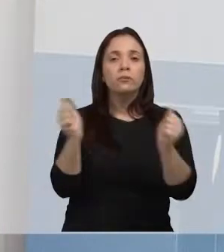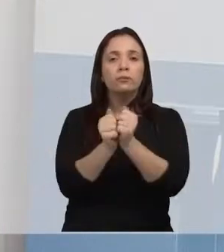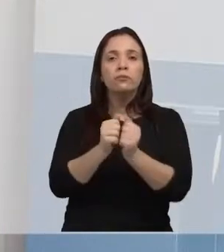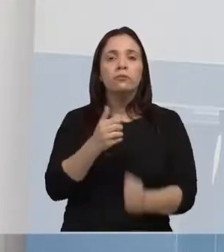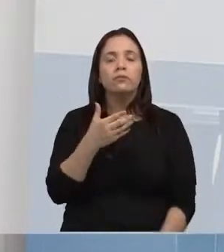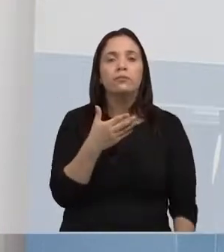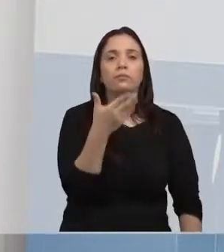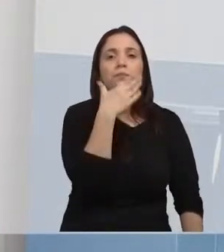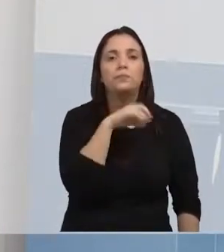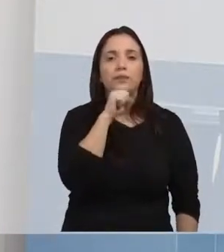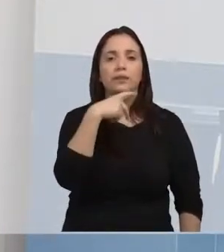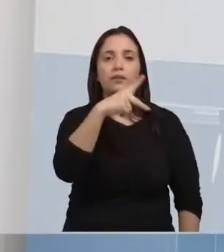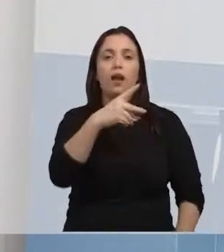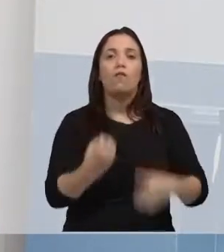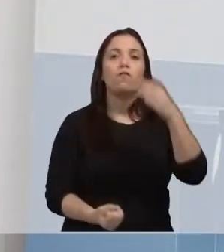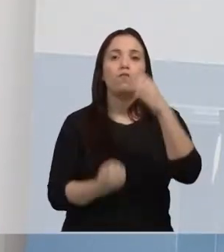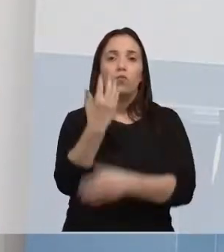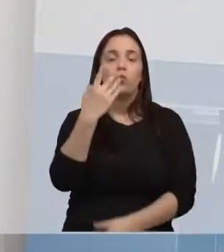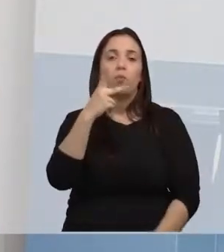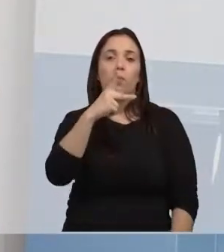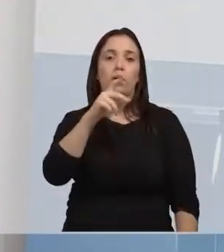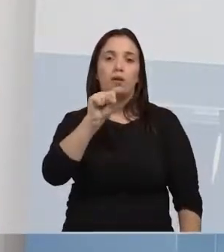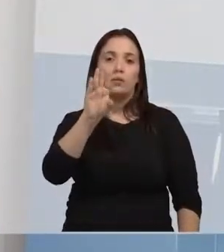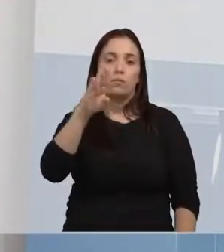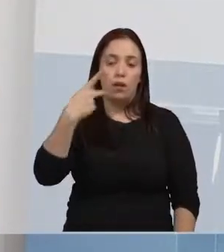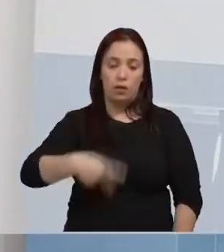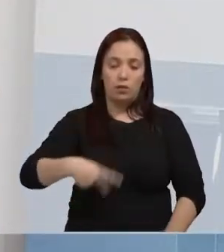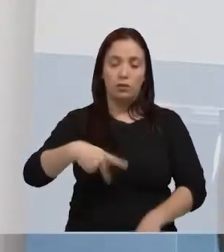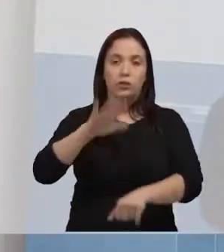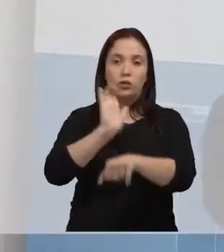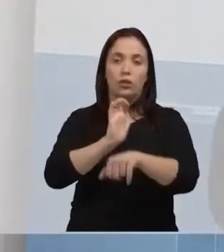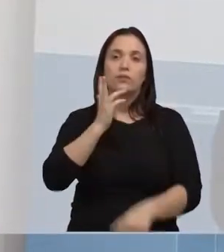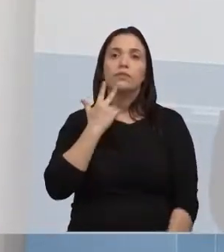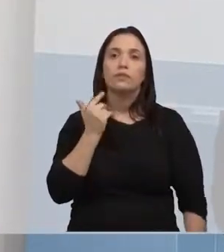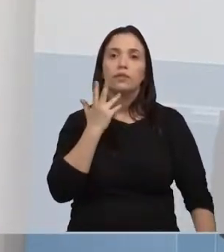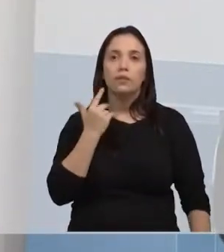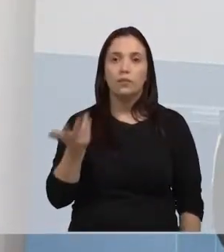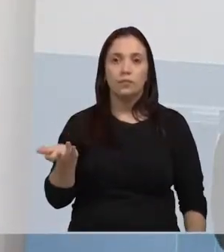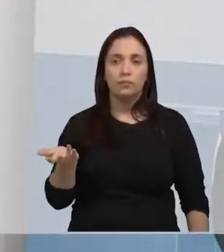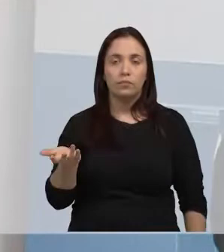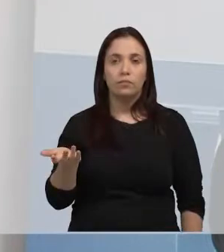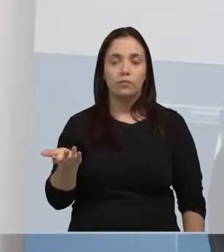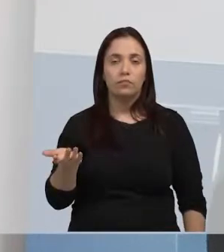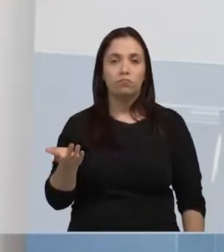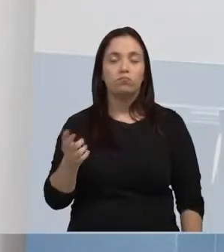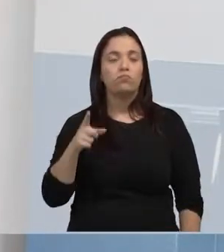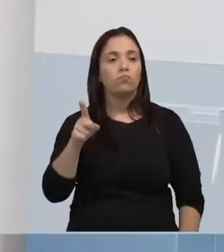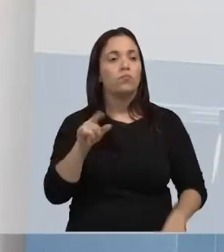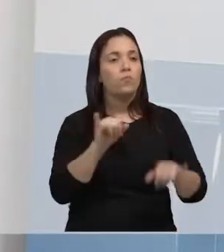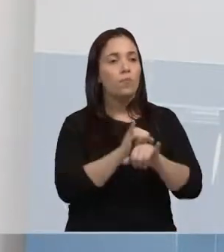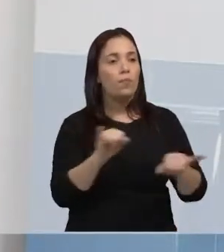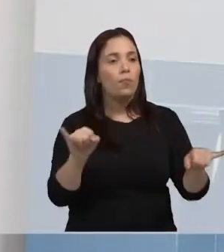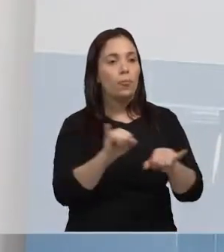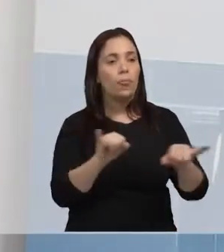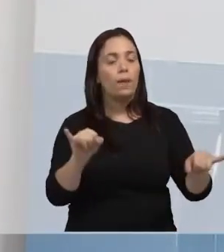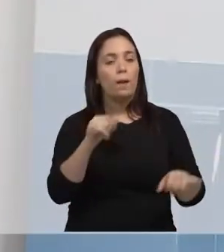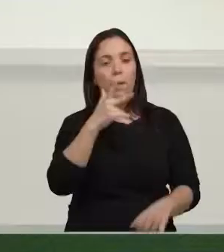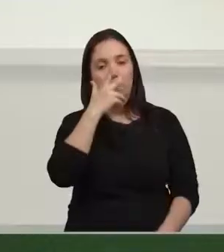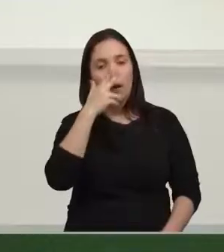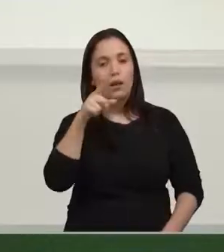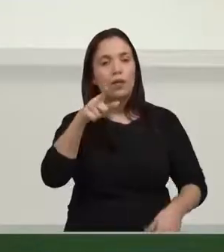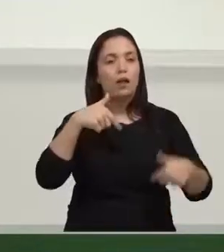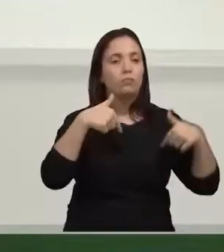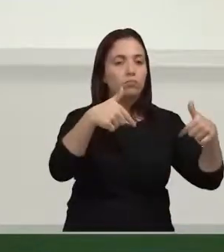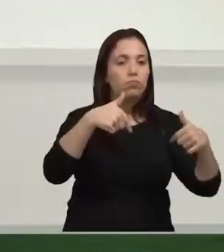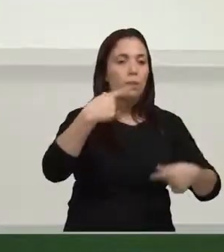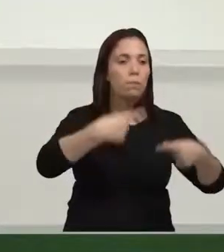Adolfo Santana, fundadores do PSB aqui no estado do Ceará, não é isso, né, Luiz? Até a maneira dele fazer política lembra muito mais o PSB do que o